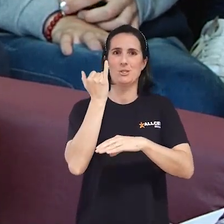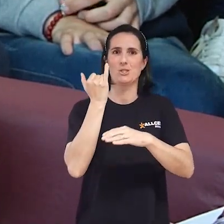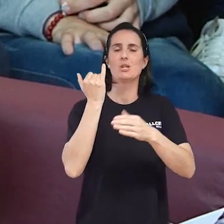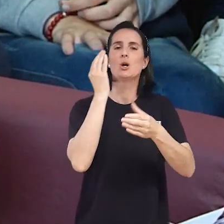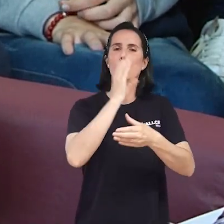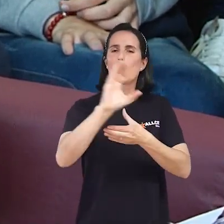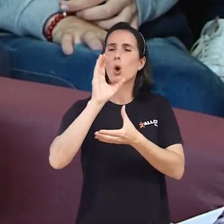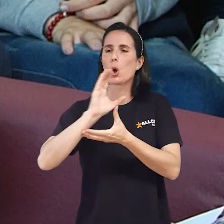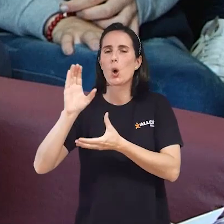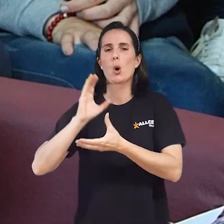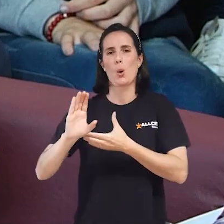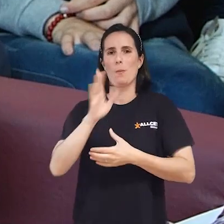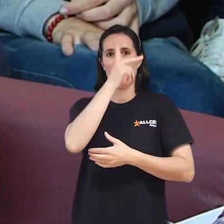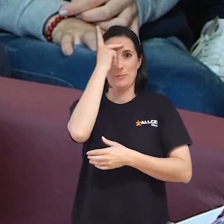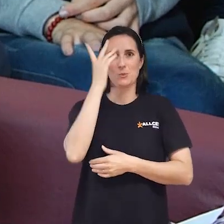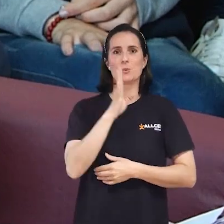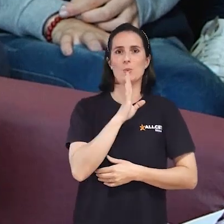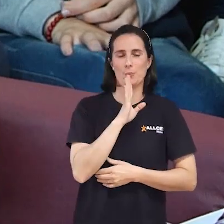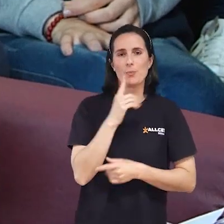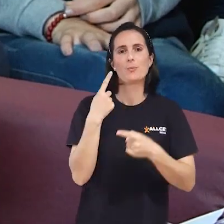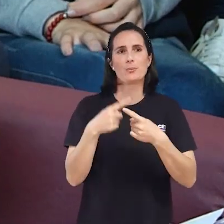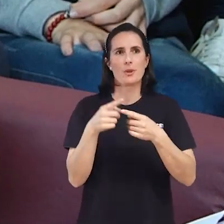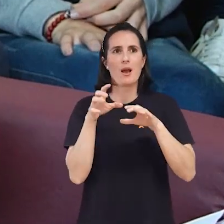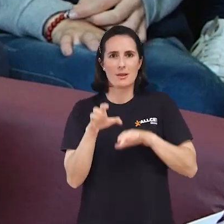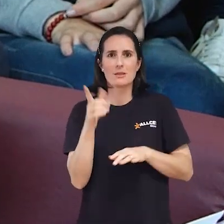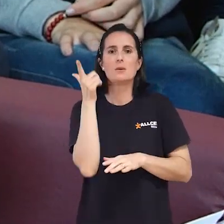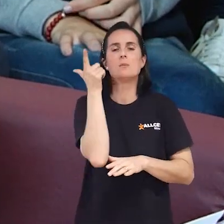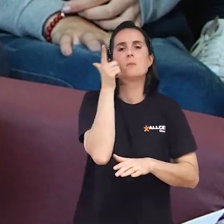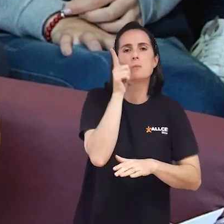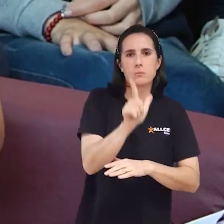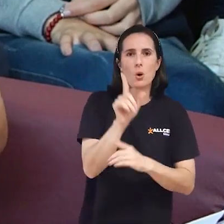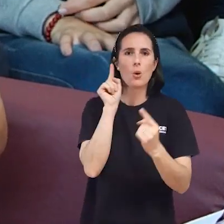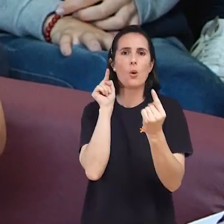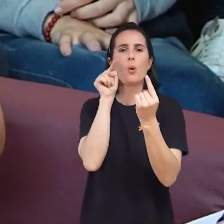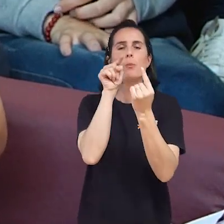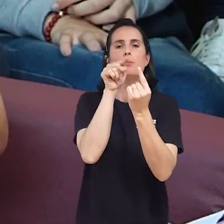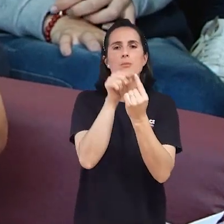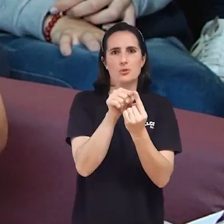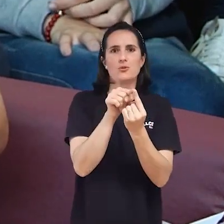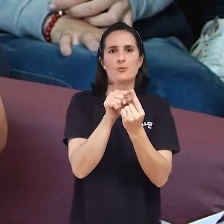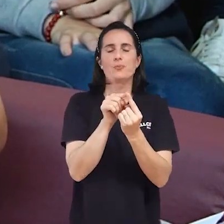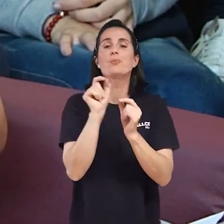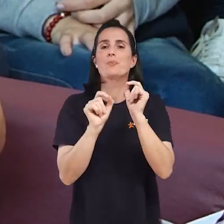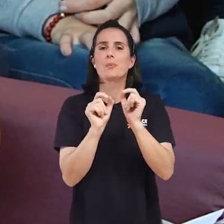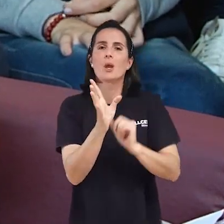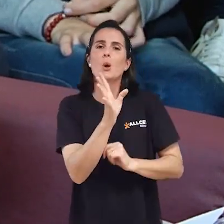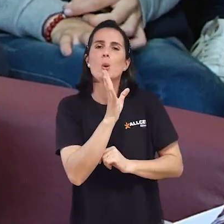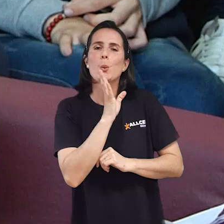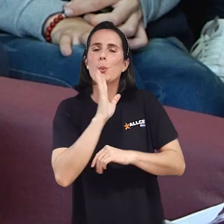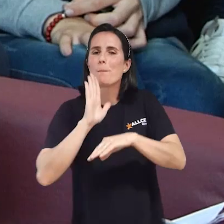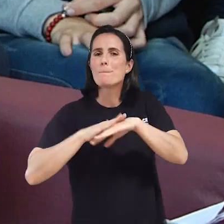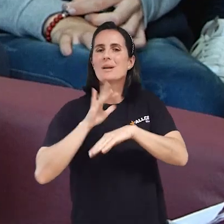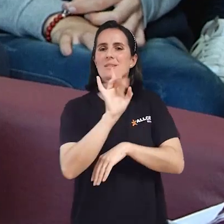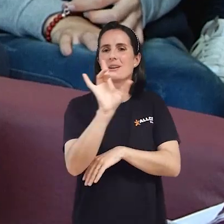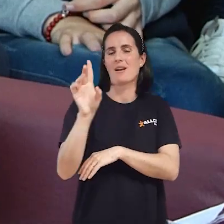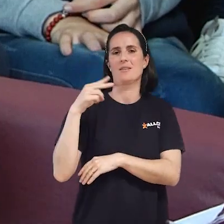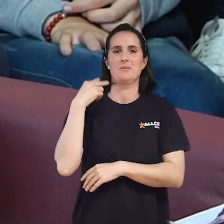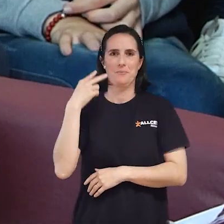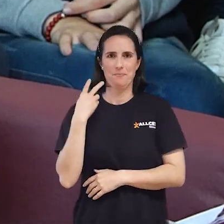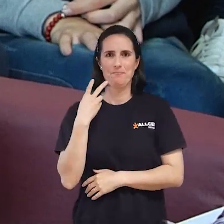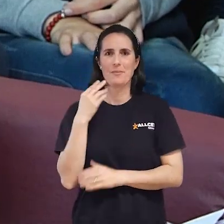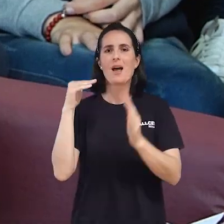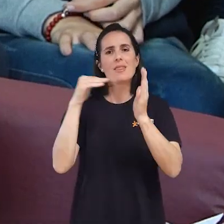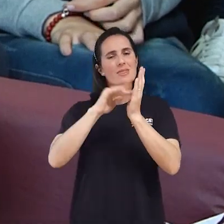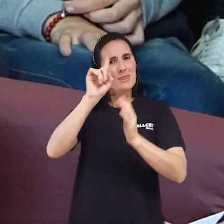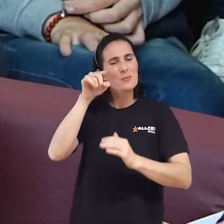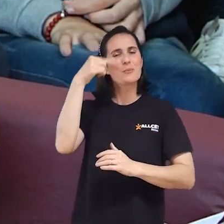importante, compartilhe com os seus conhecidos, pois desta forma nós alcançaremos o nosso objetivo, que é conhecer melhor os